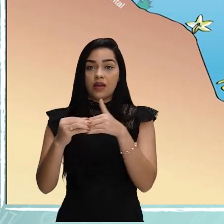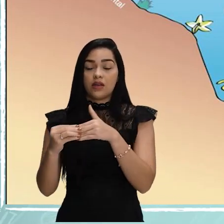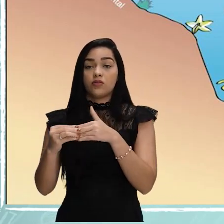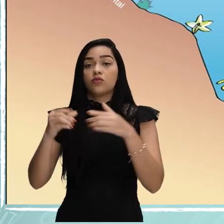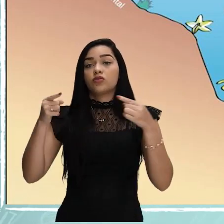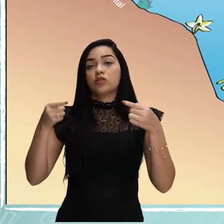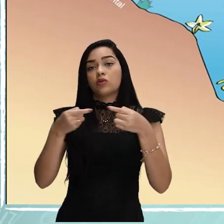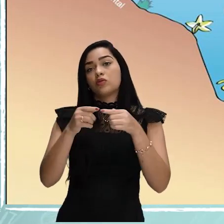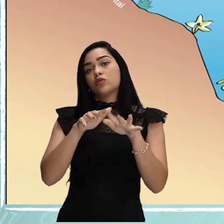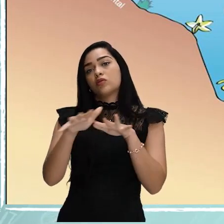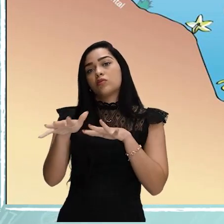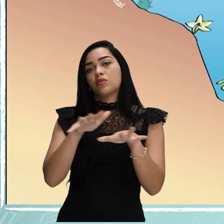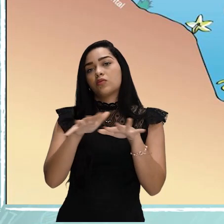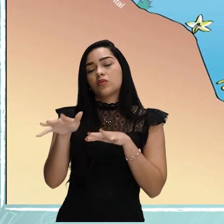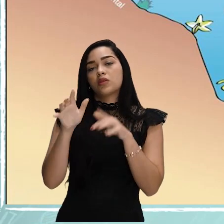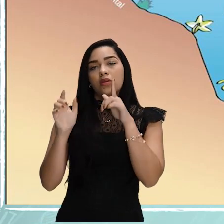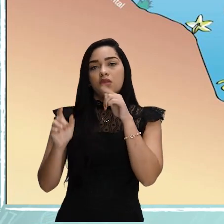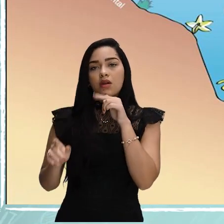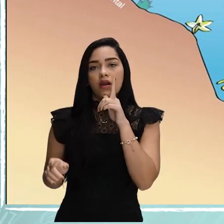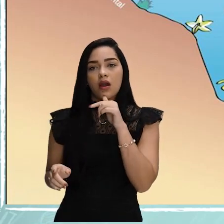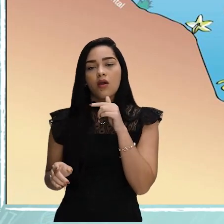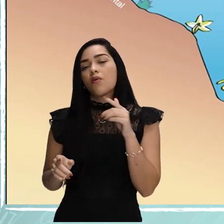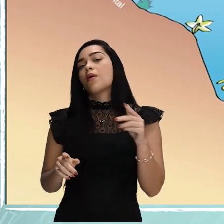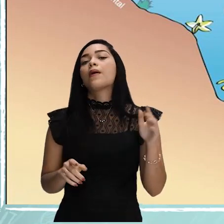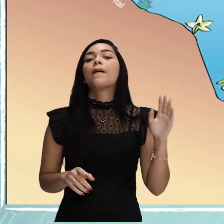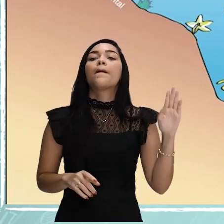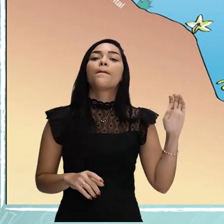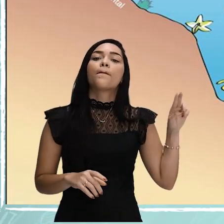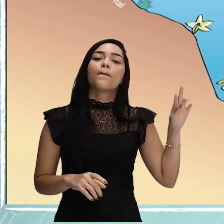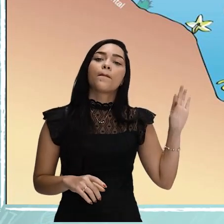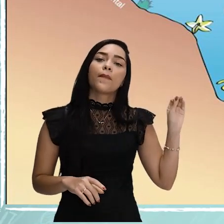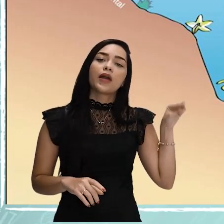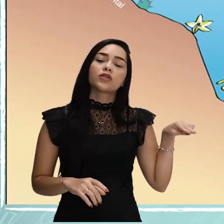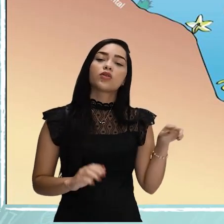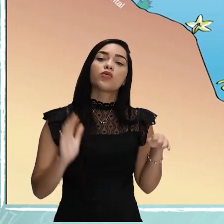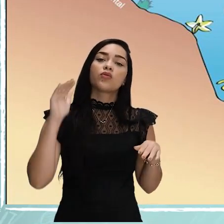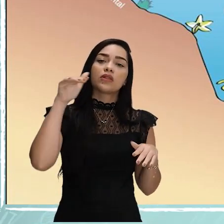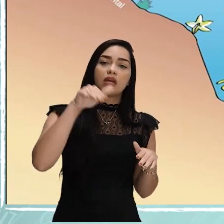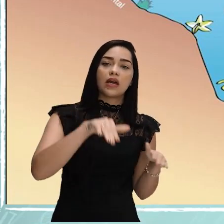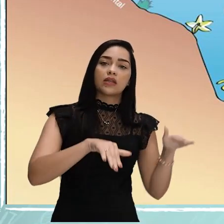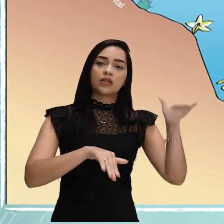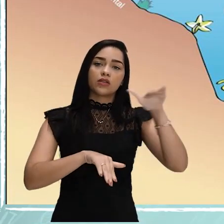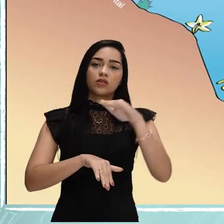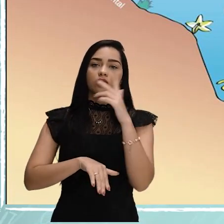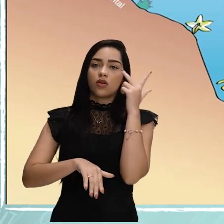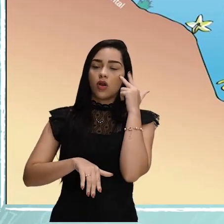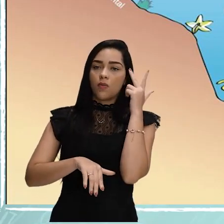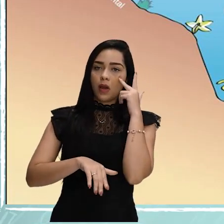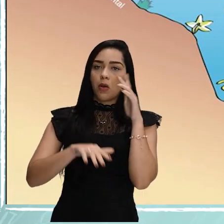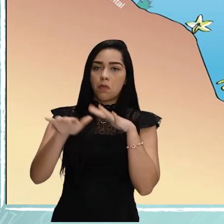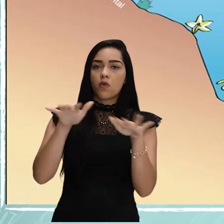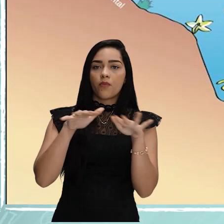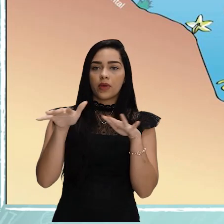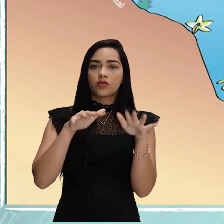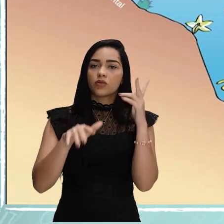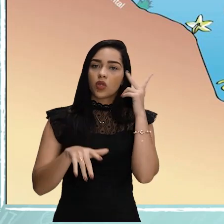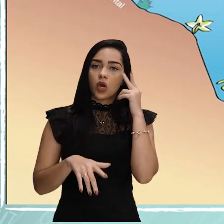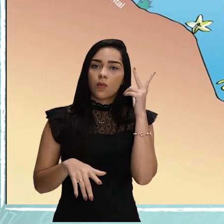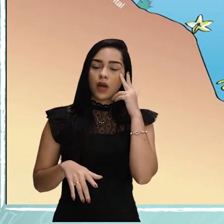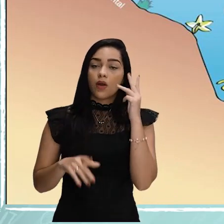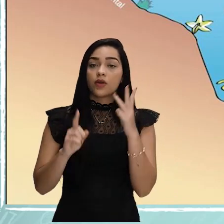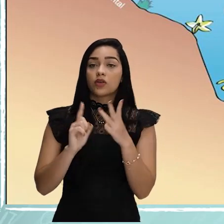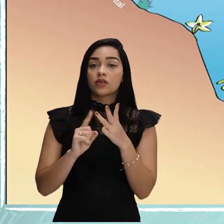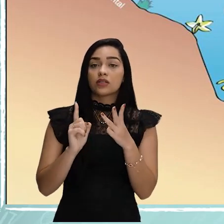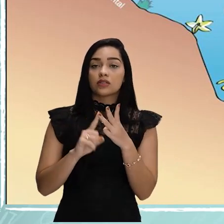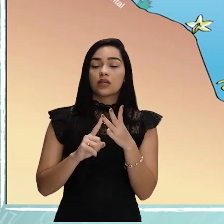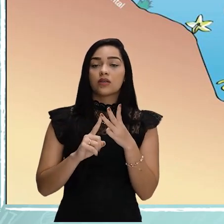com a correnteza. O bênton ele nada ativamente e o bênton ele